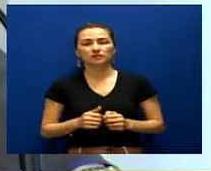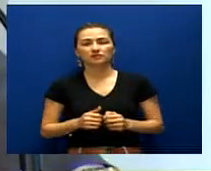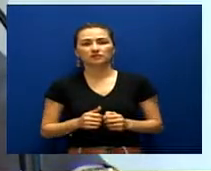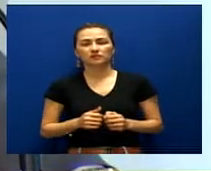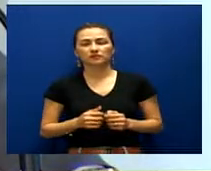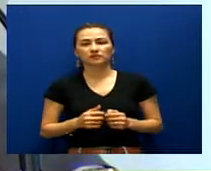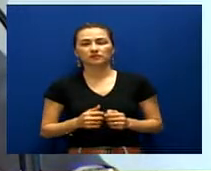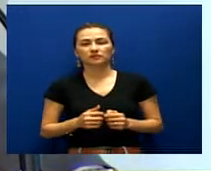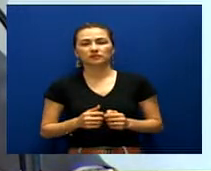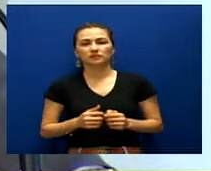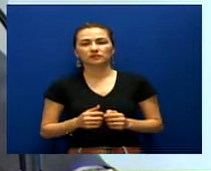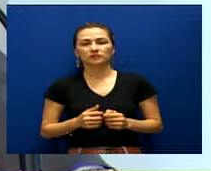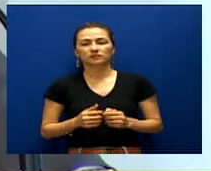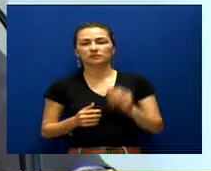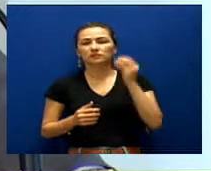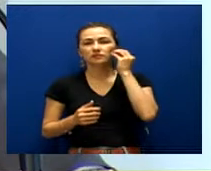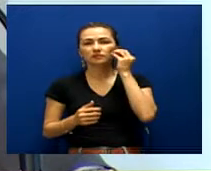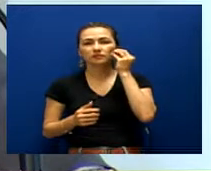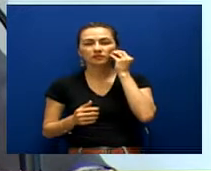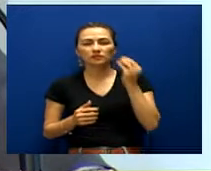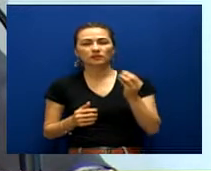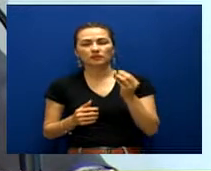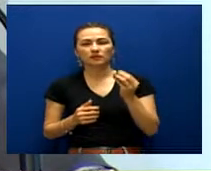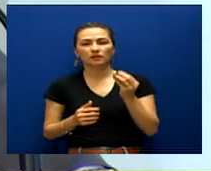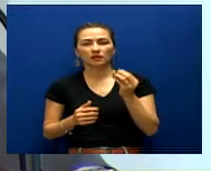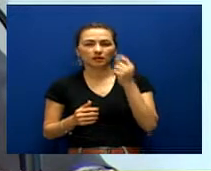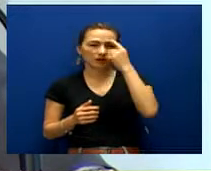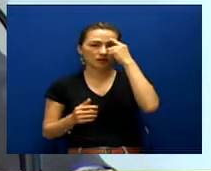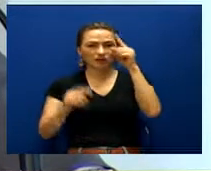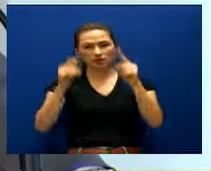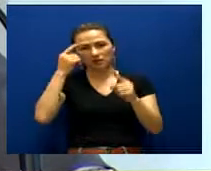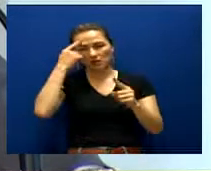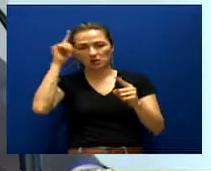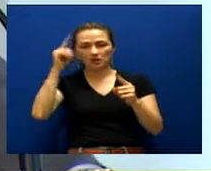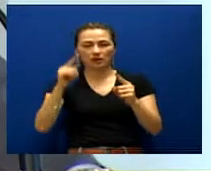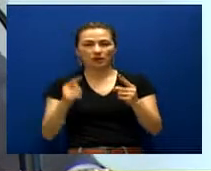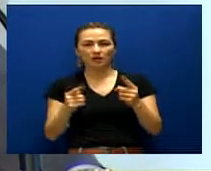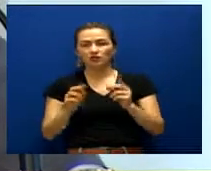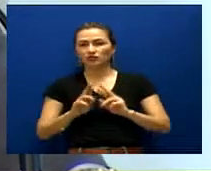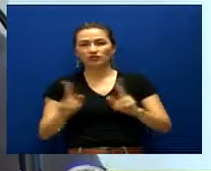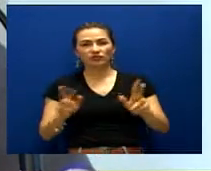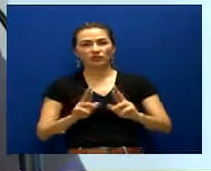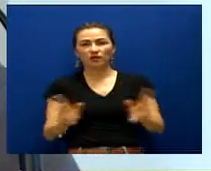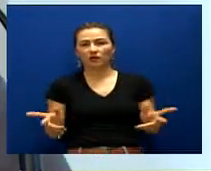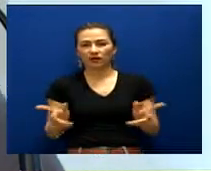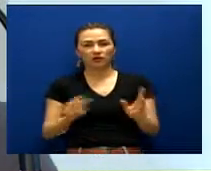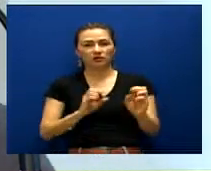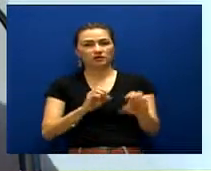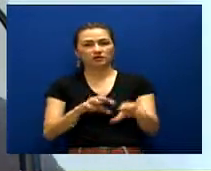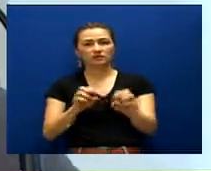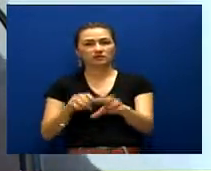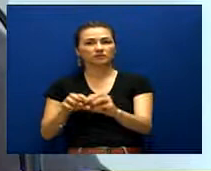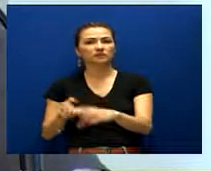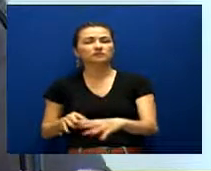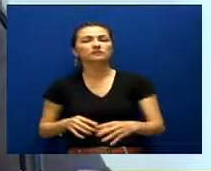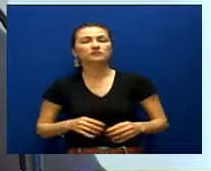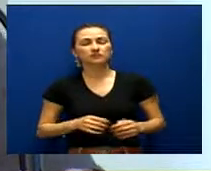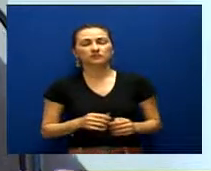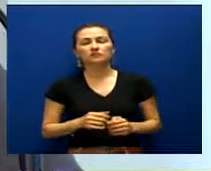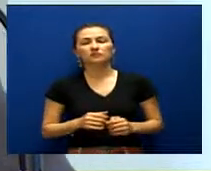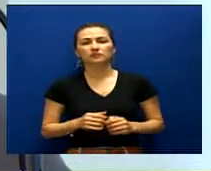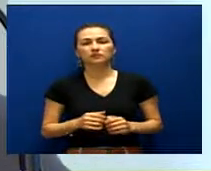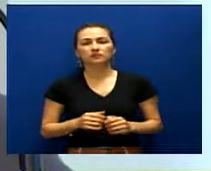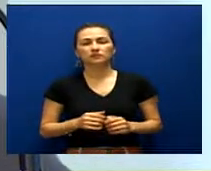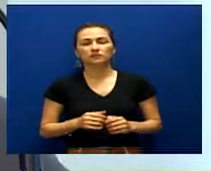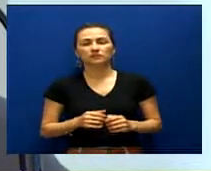de tentativas de introdução de ideologias e de outros tipos de doutrinamentos